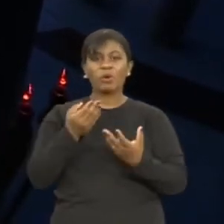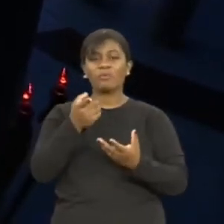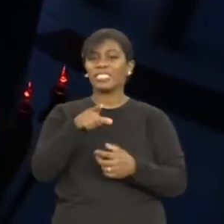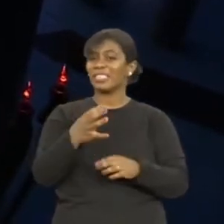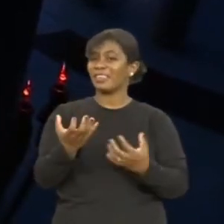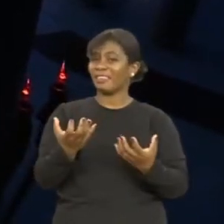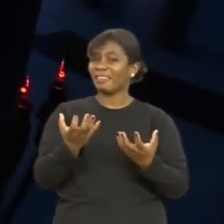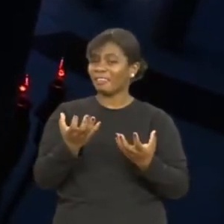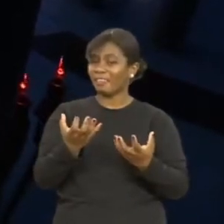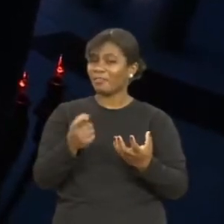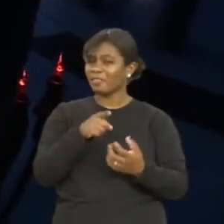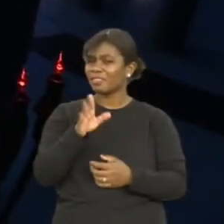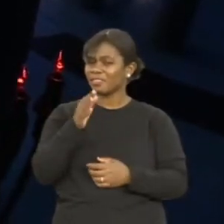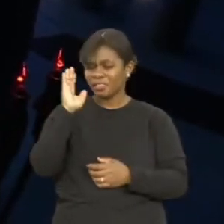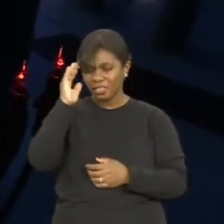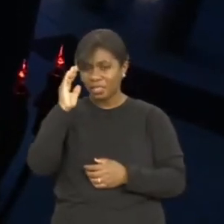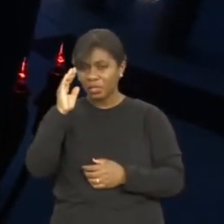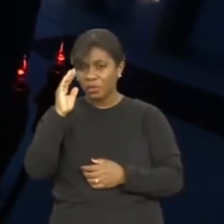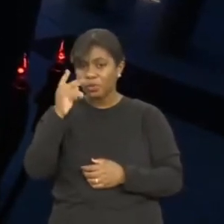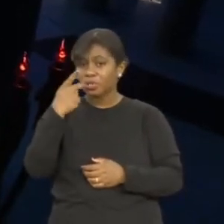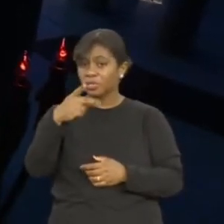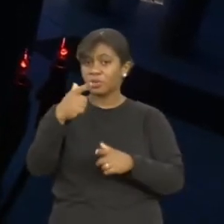Você já entendeu que o seu problema é você?